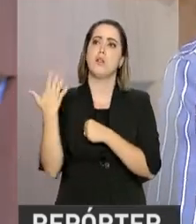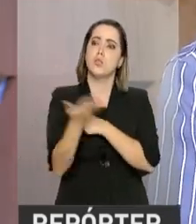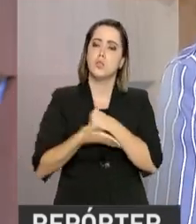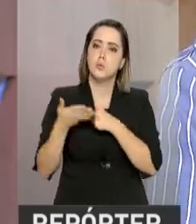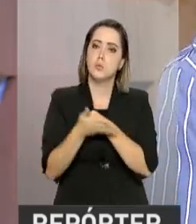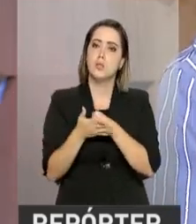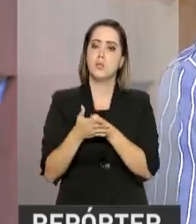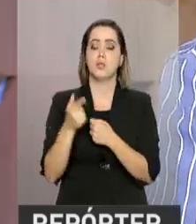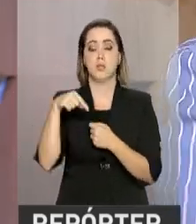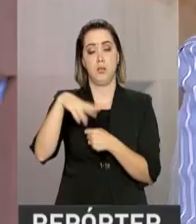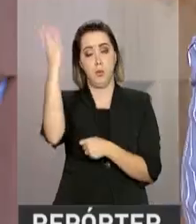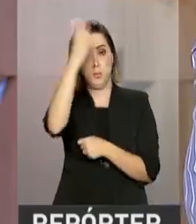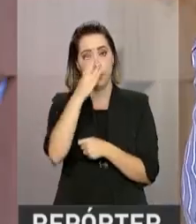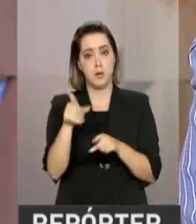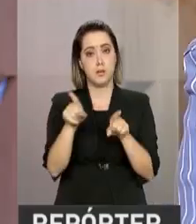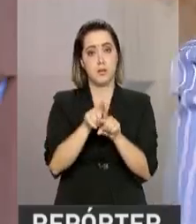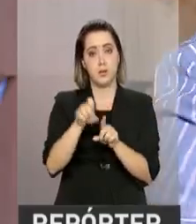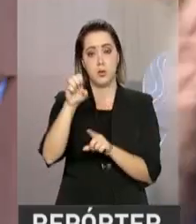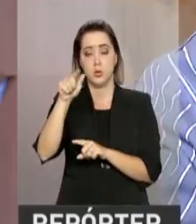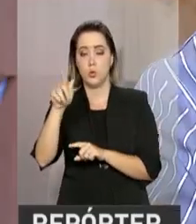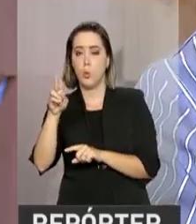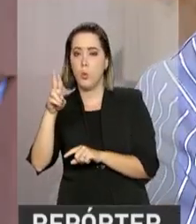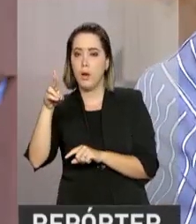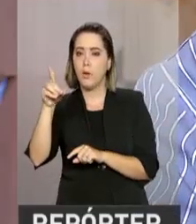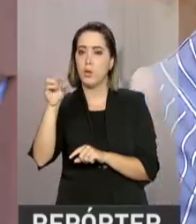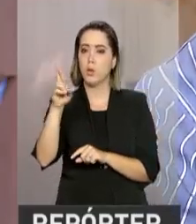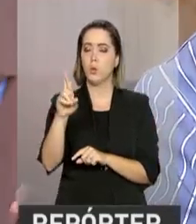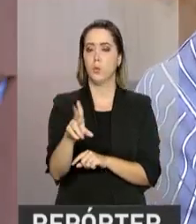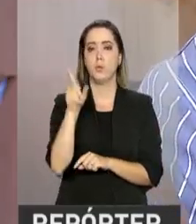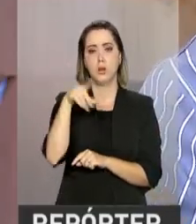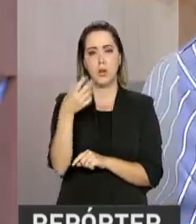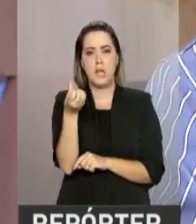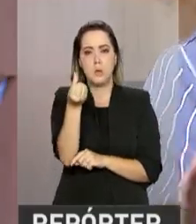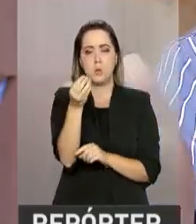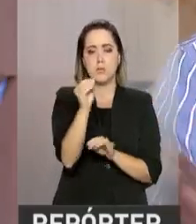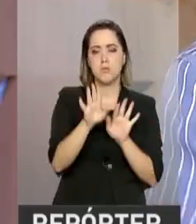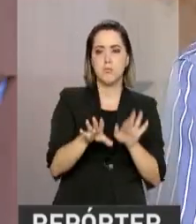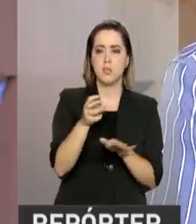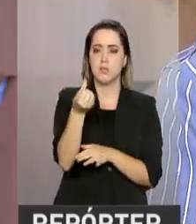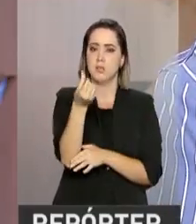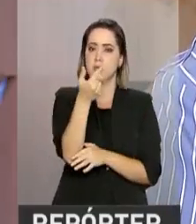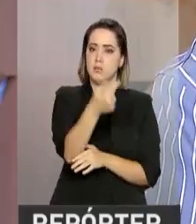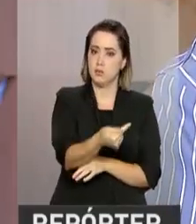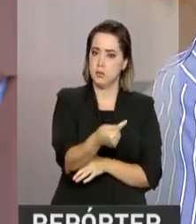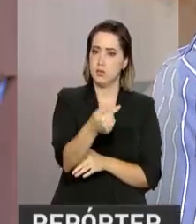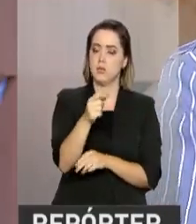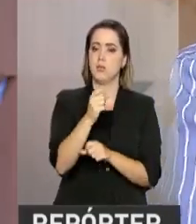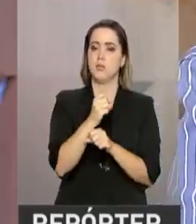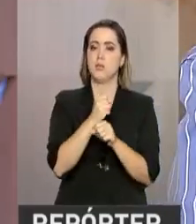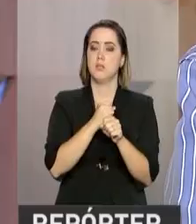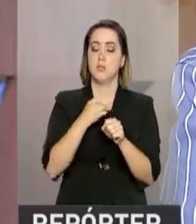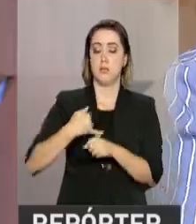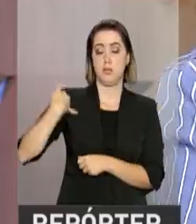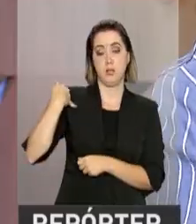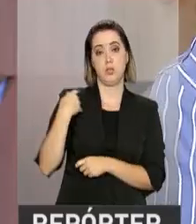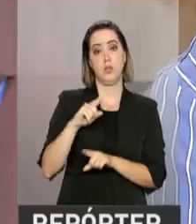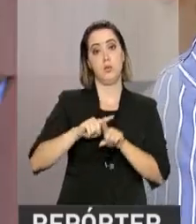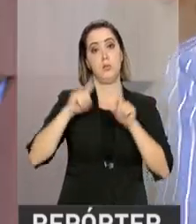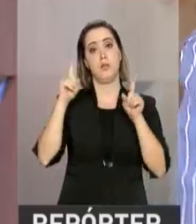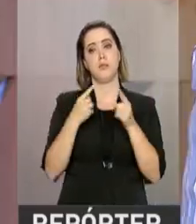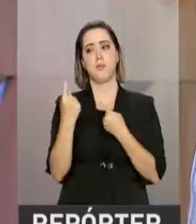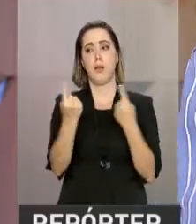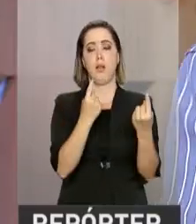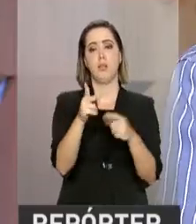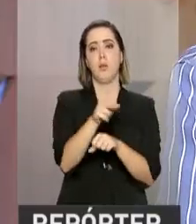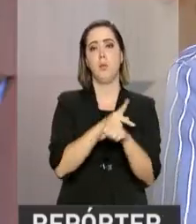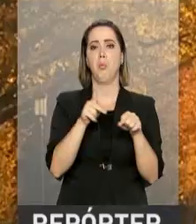têm uma idade mínima, que vai dos 60 aos 67, 68 anos. Mas cada país estabelece